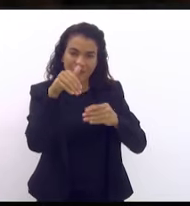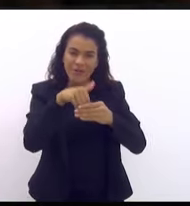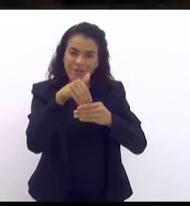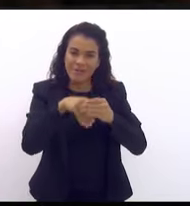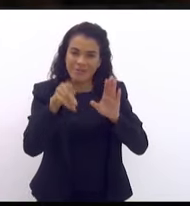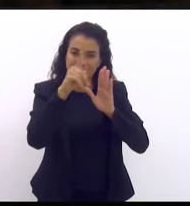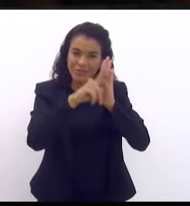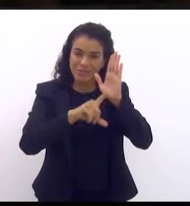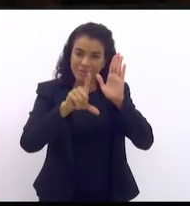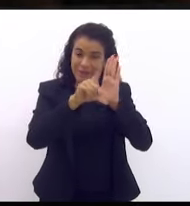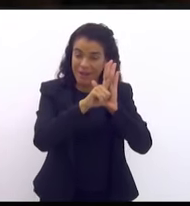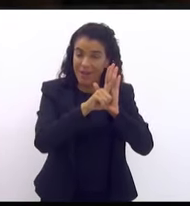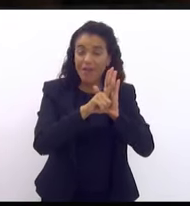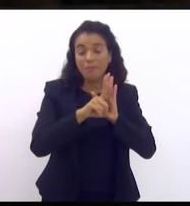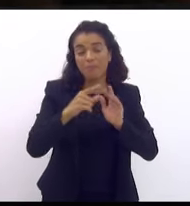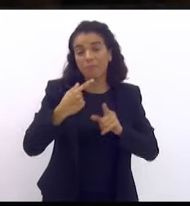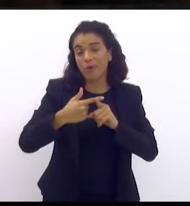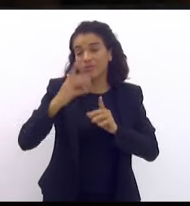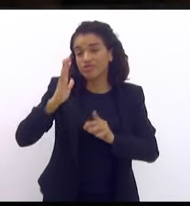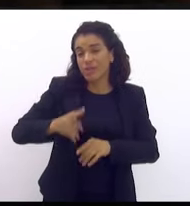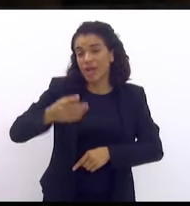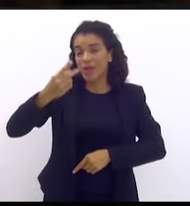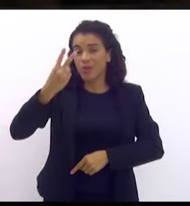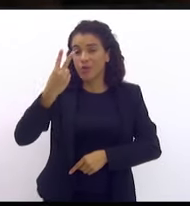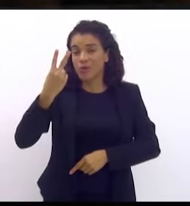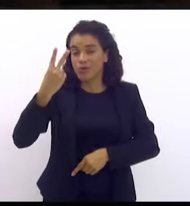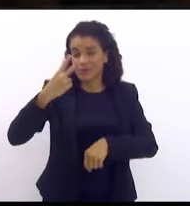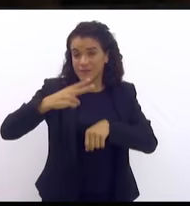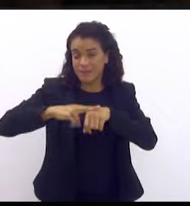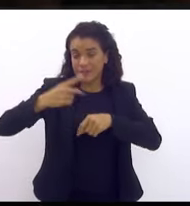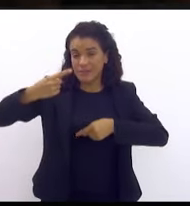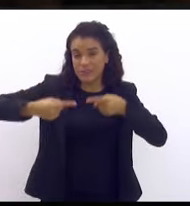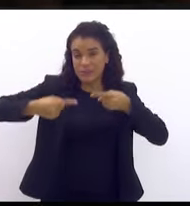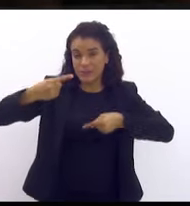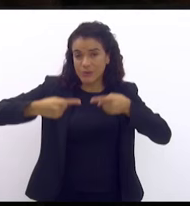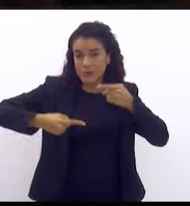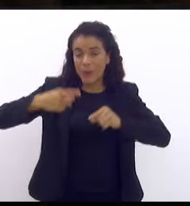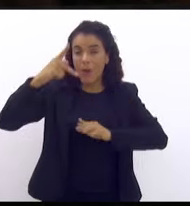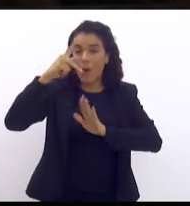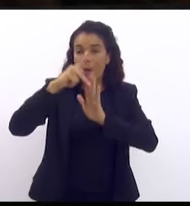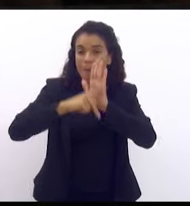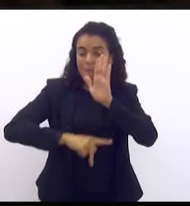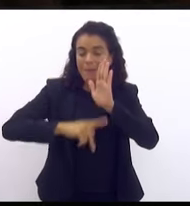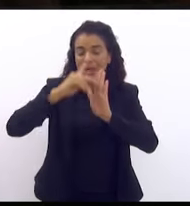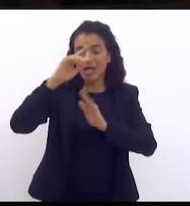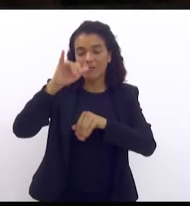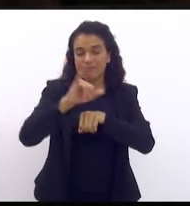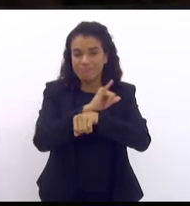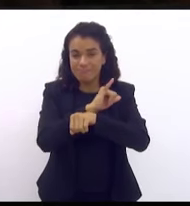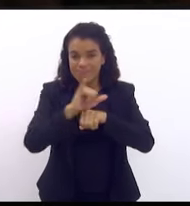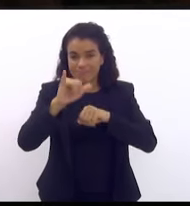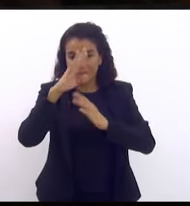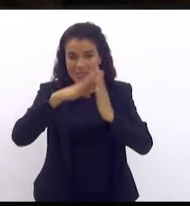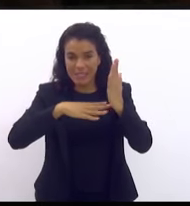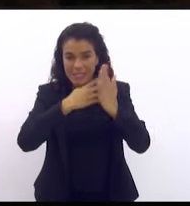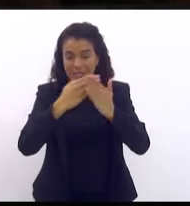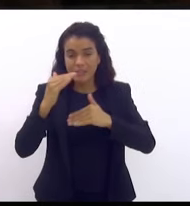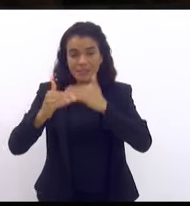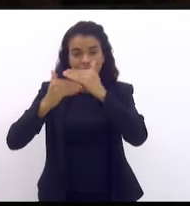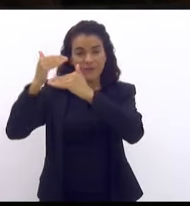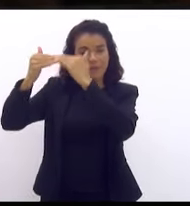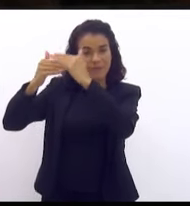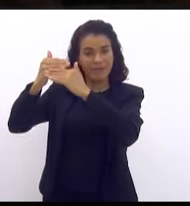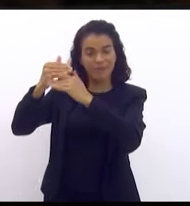está em discussão por 2 dias, o Plano Estratégico de Desenvolvimento Econômico e Social e o